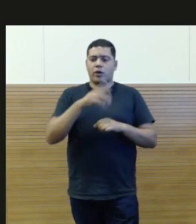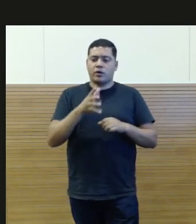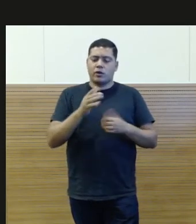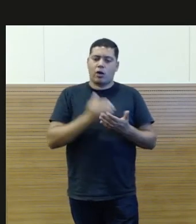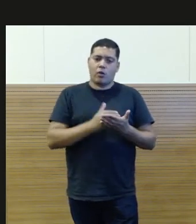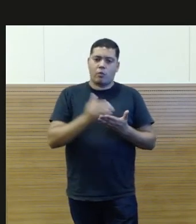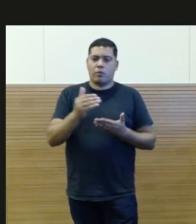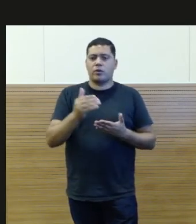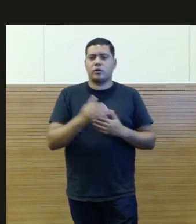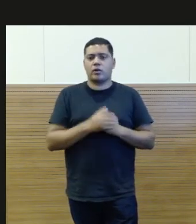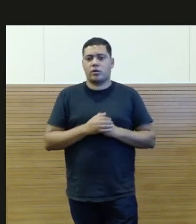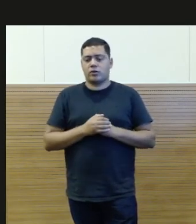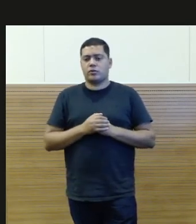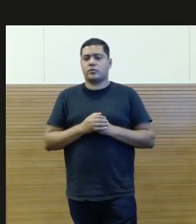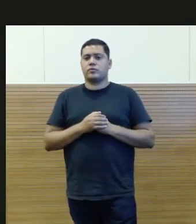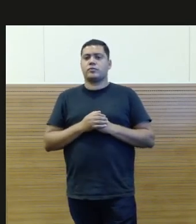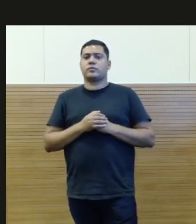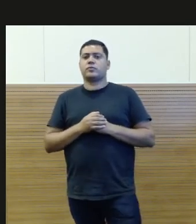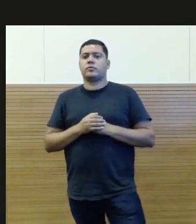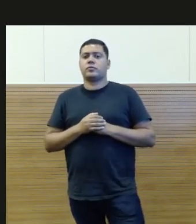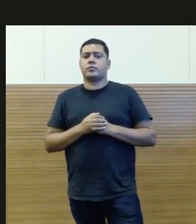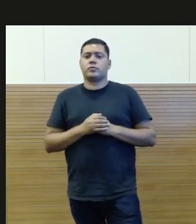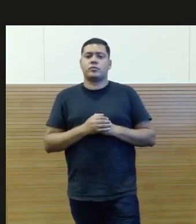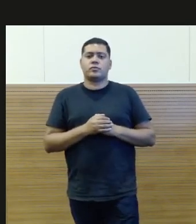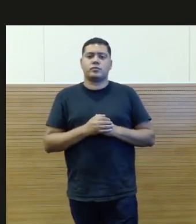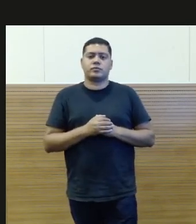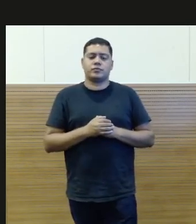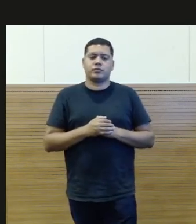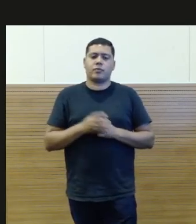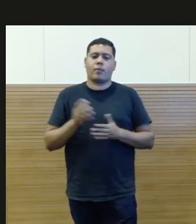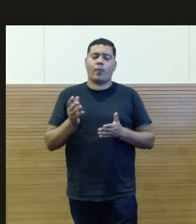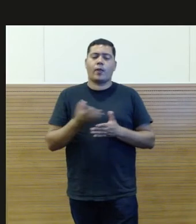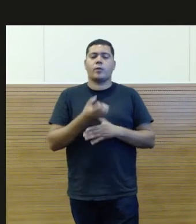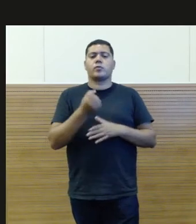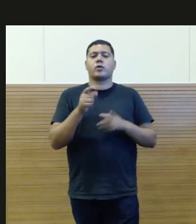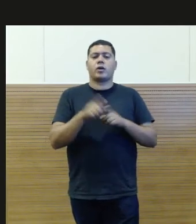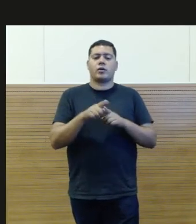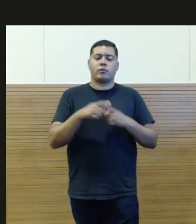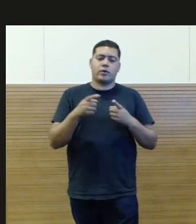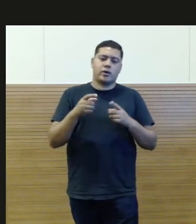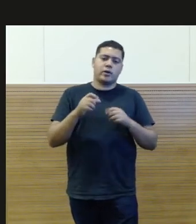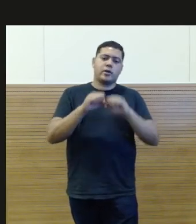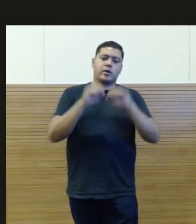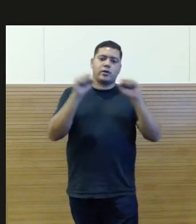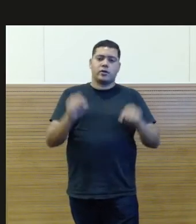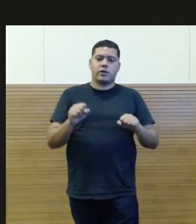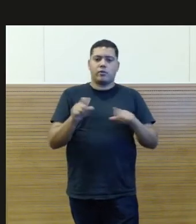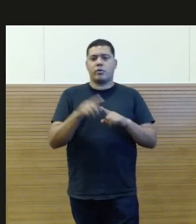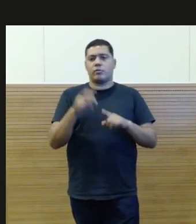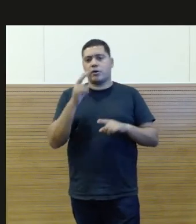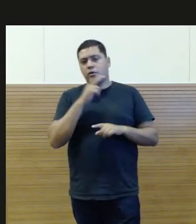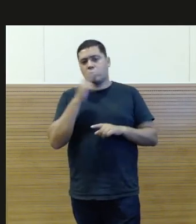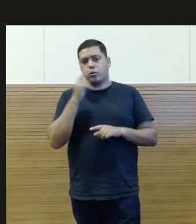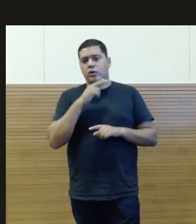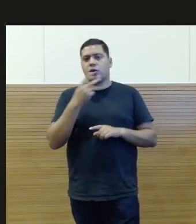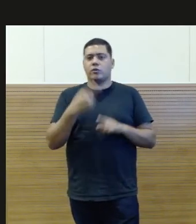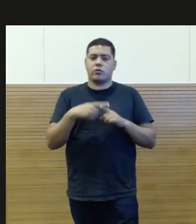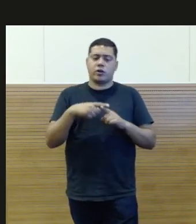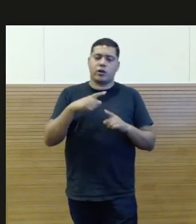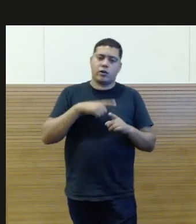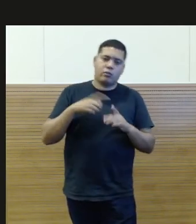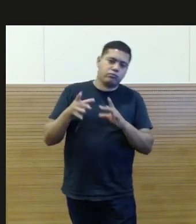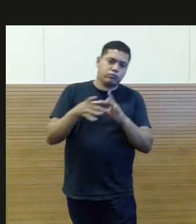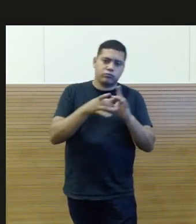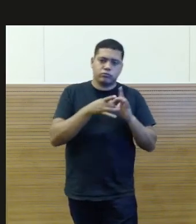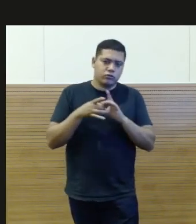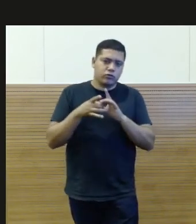fazer isso, em buscar os sistemas e adotar o perfil de nutrientes da OPAS, justamente porque ele está vinculado